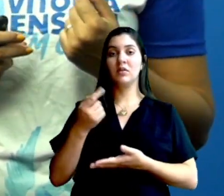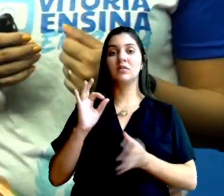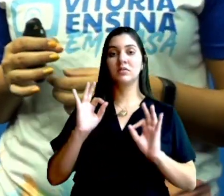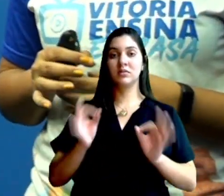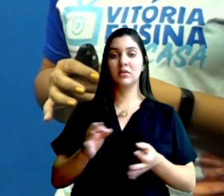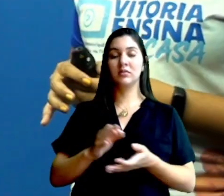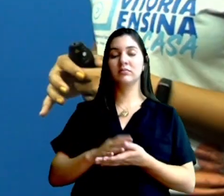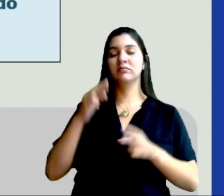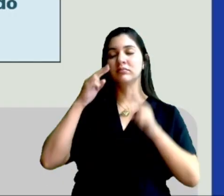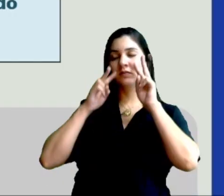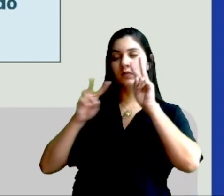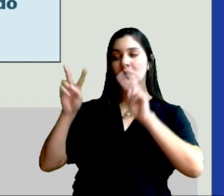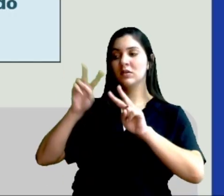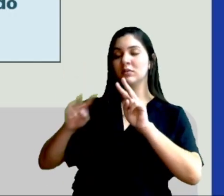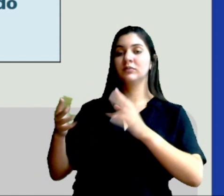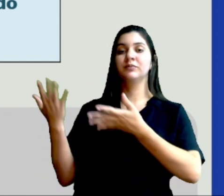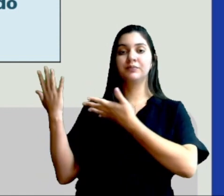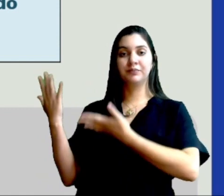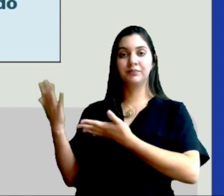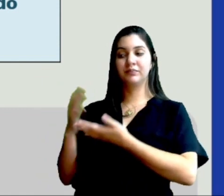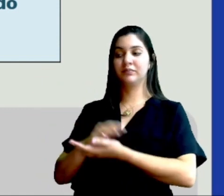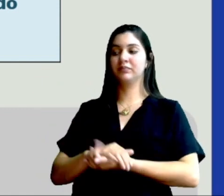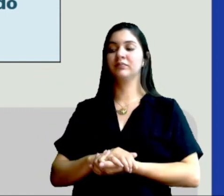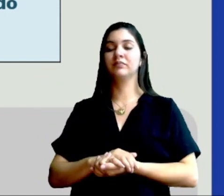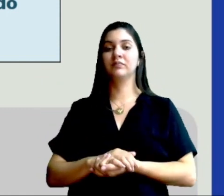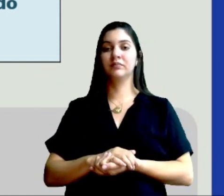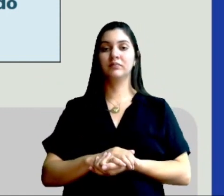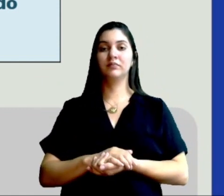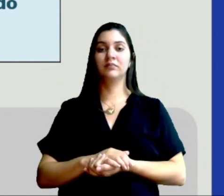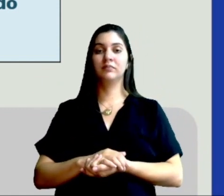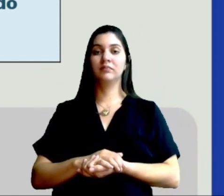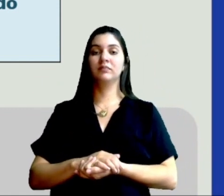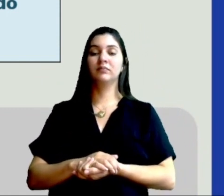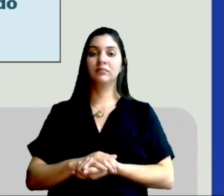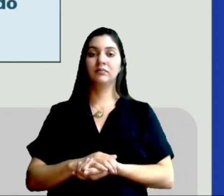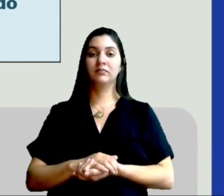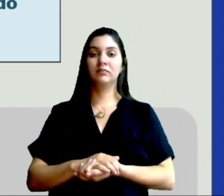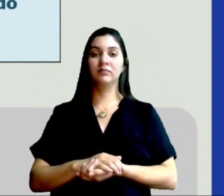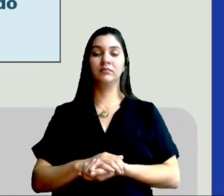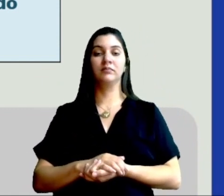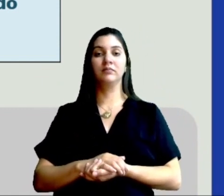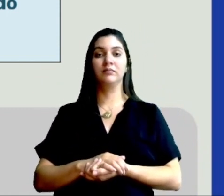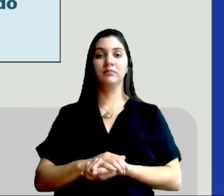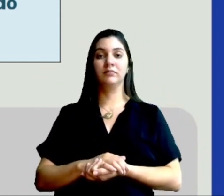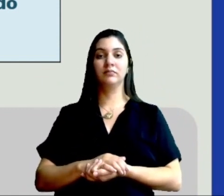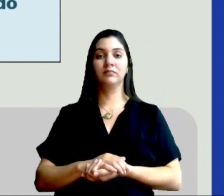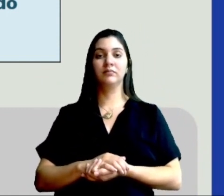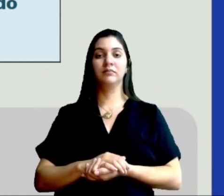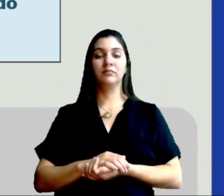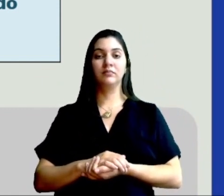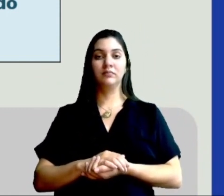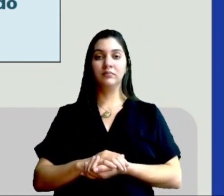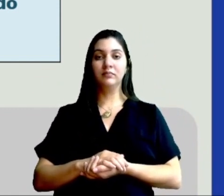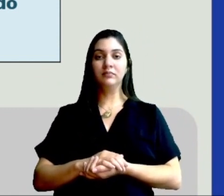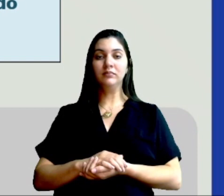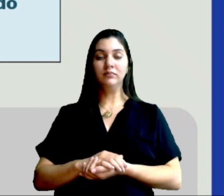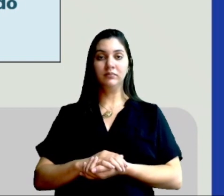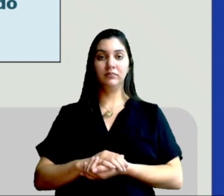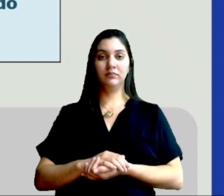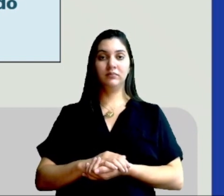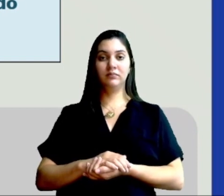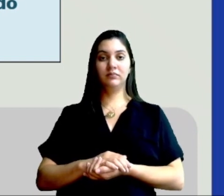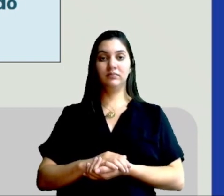certo? Então, vamos ver, ó. Yo habré hablado. Tú